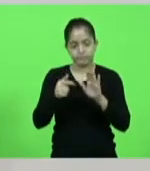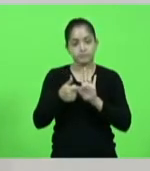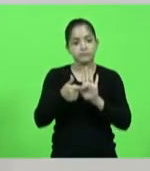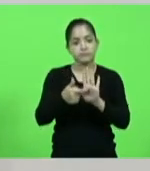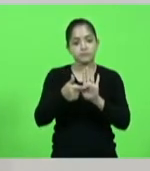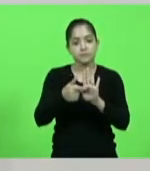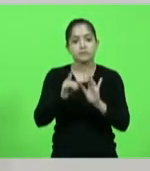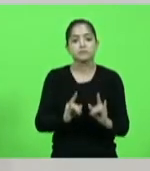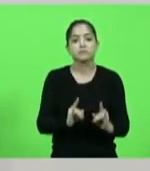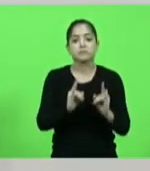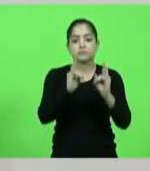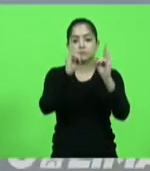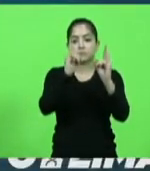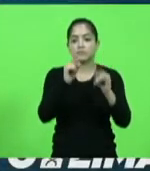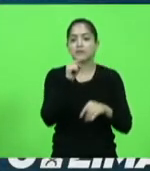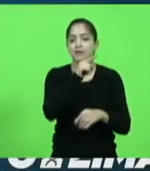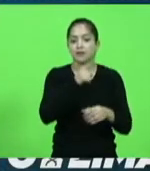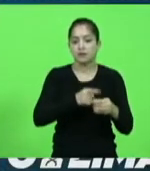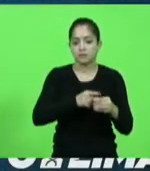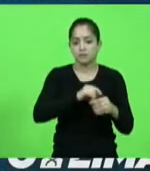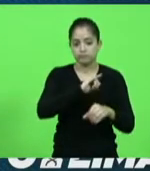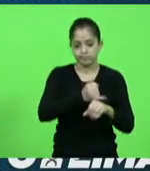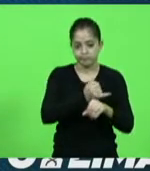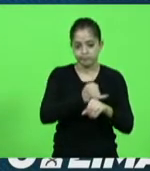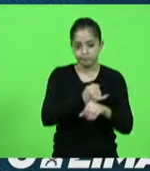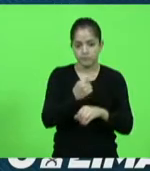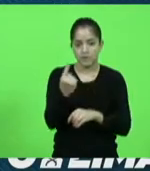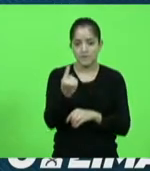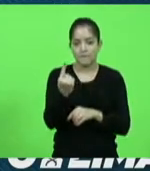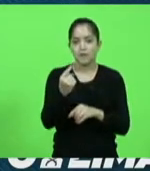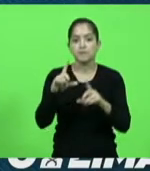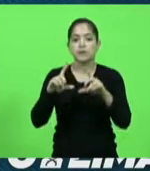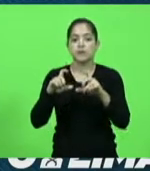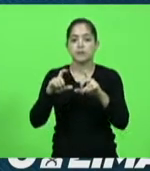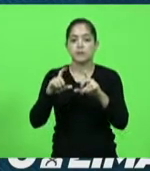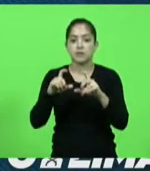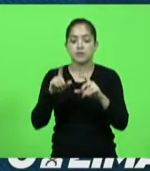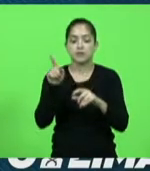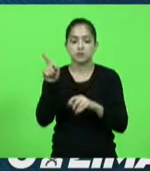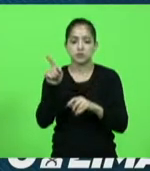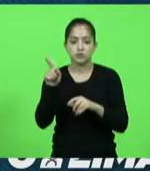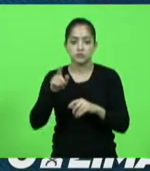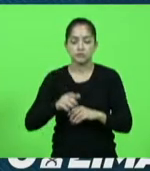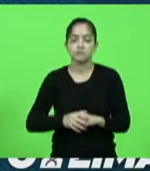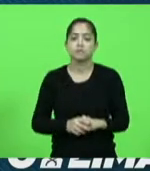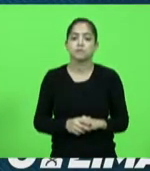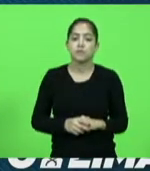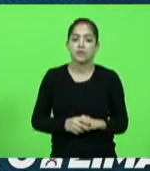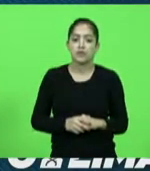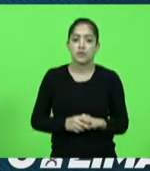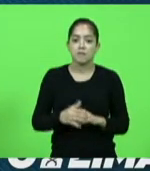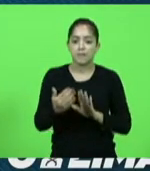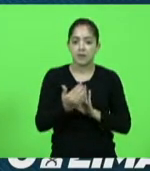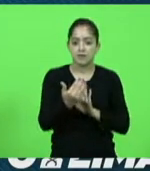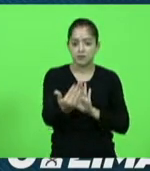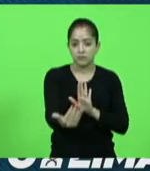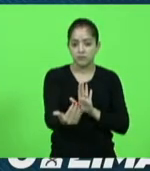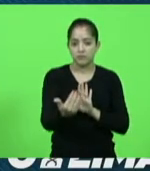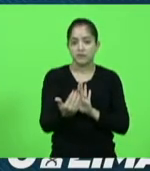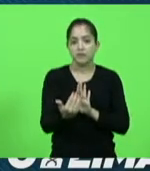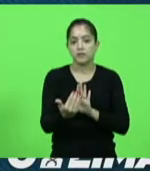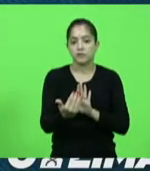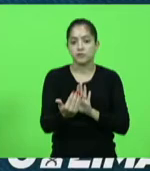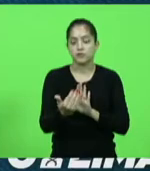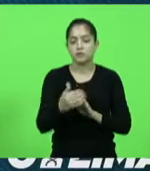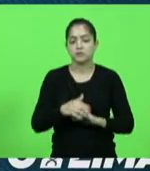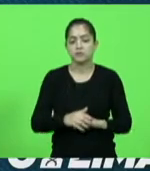prédio histórico da cidade de Joinville, a primeira imagem ali. Ali é o nosso moinho, tá? Bem em frente, ali, um pouco